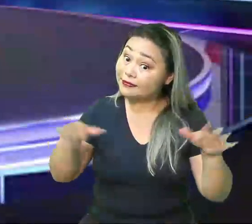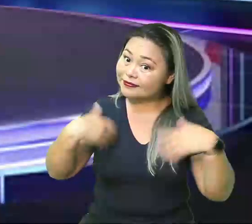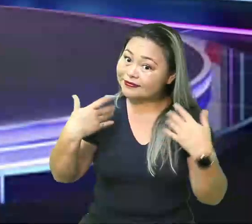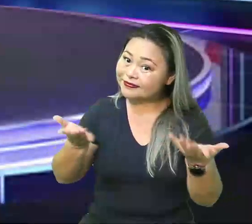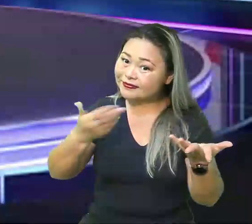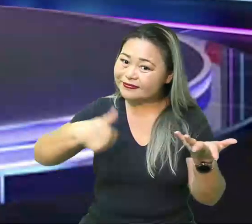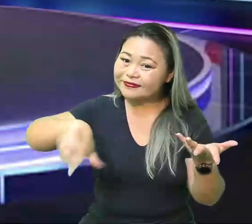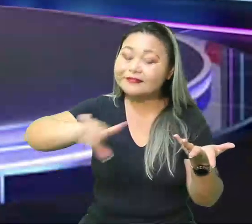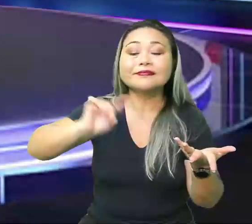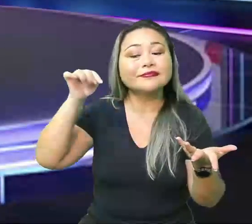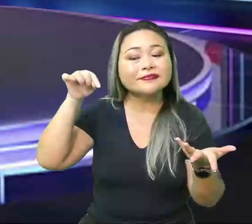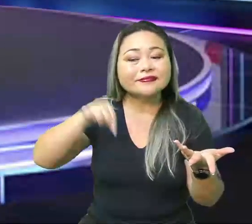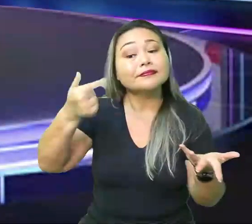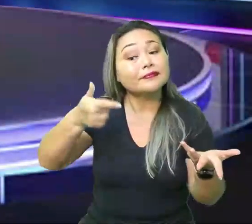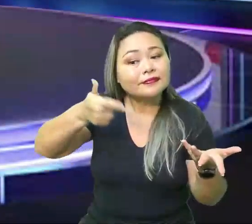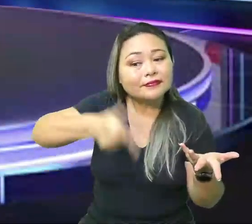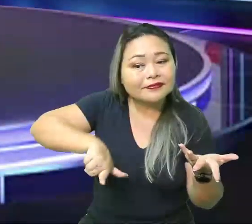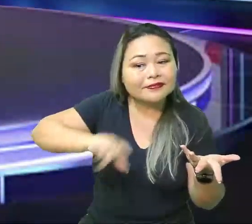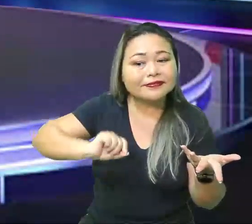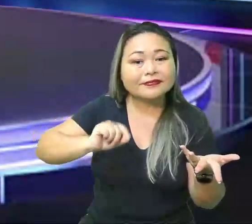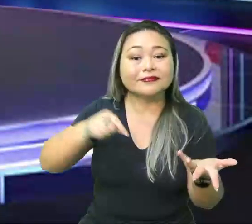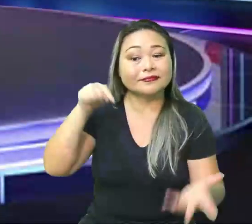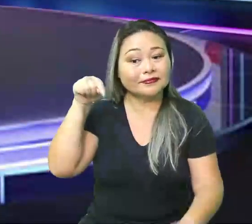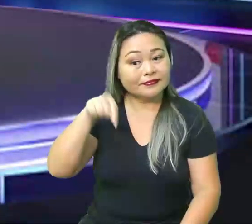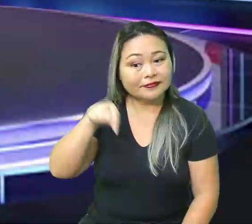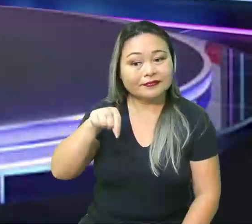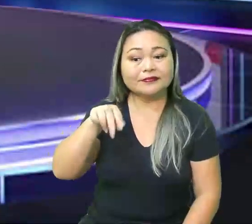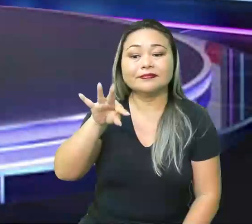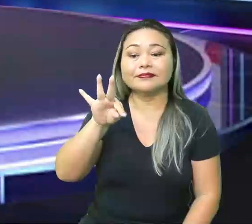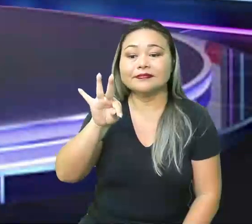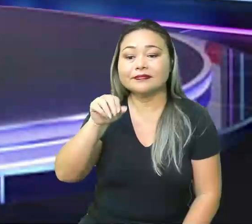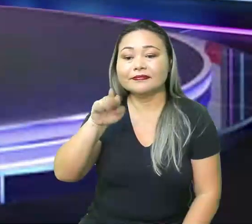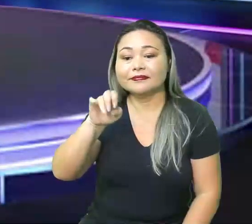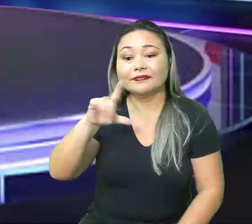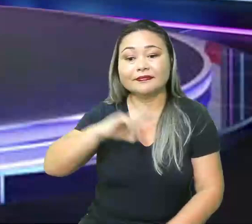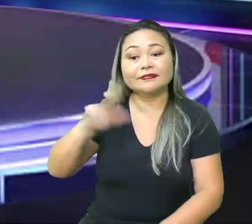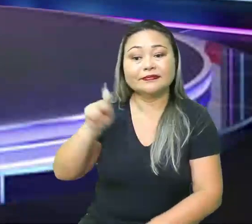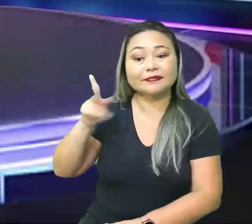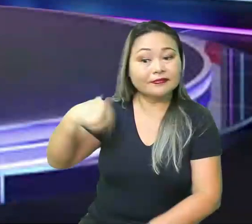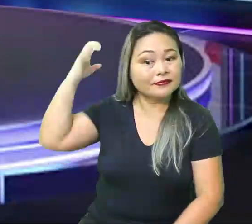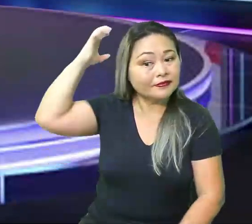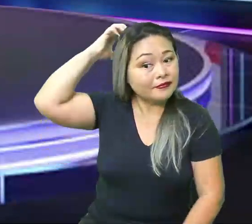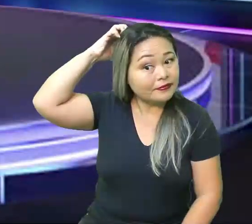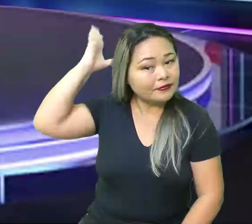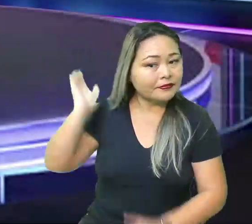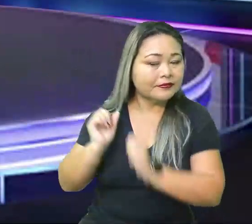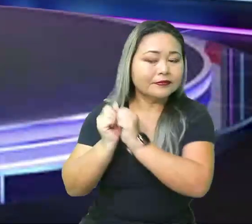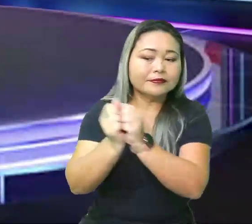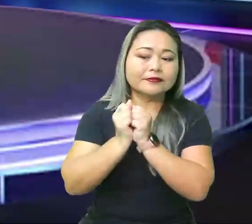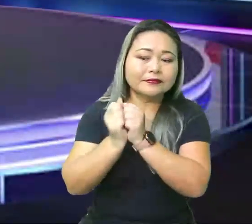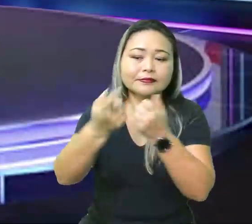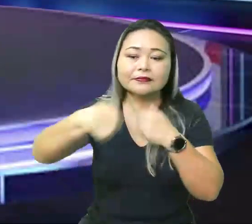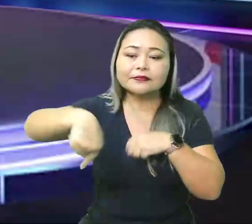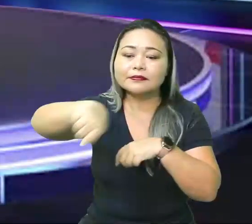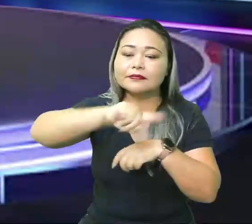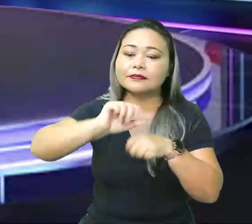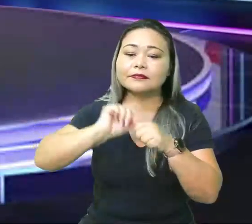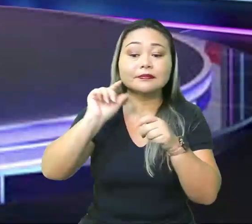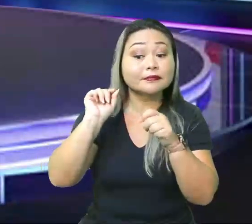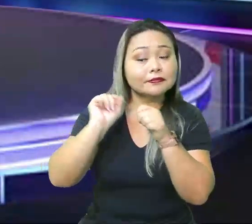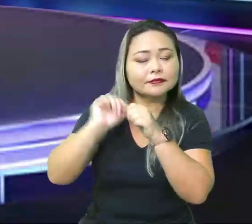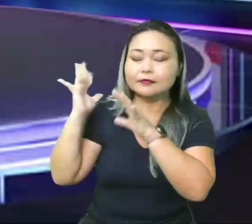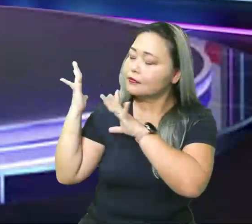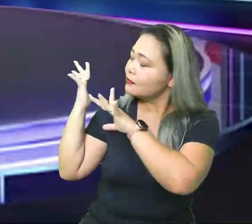É isso aí, galera. Estamos aqui novamente, eu, a professora Tabita, a professora Aldelina, juntamente para a gente fazer